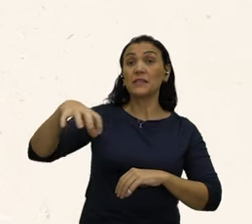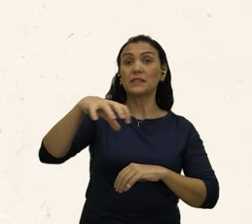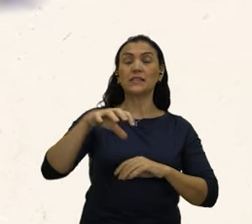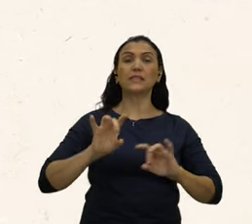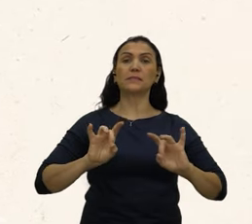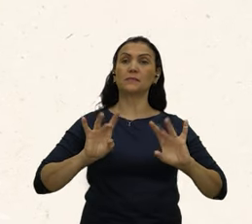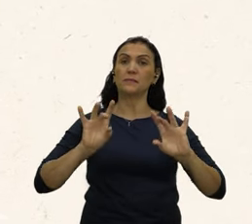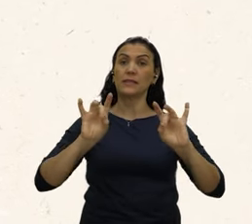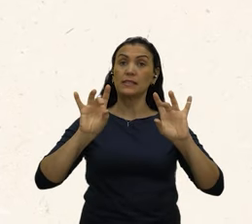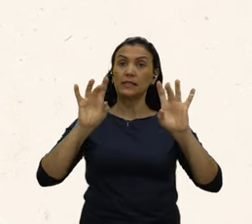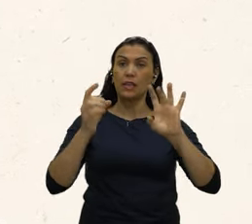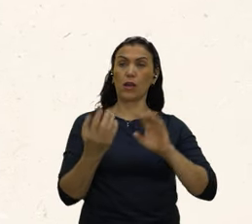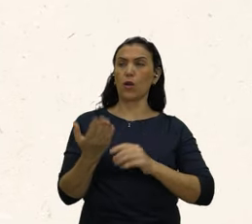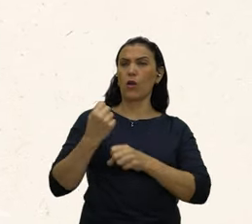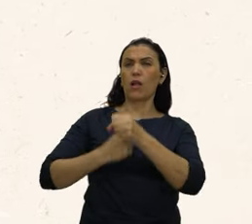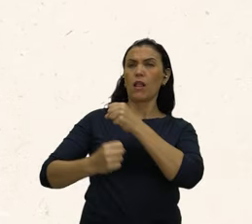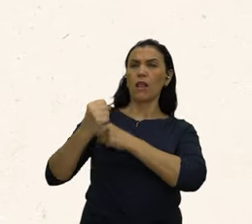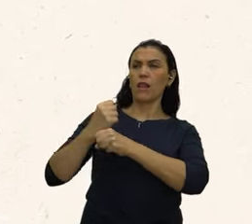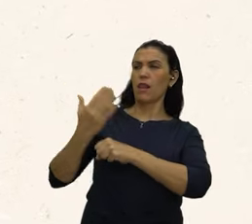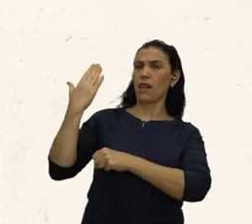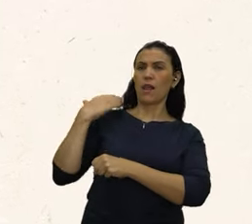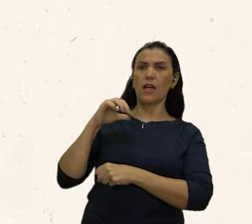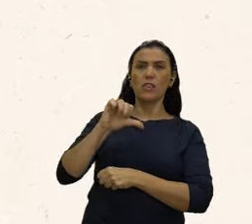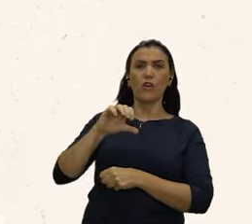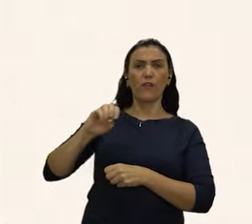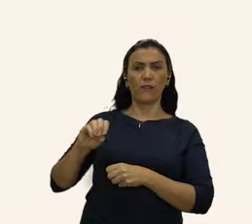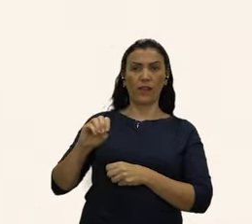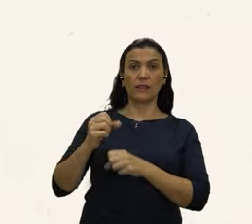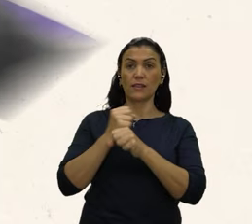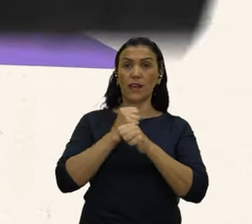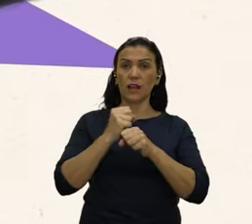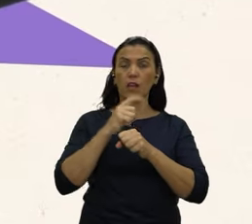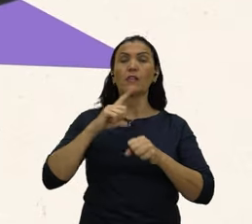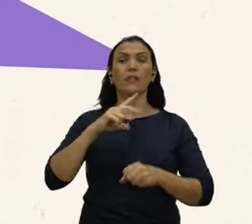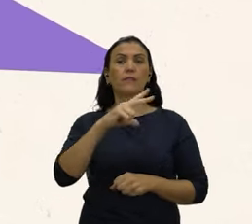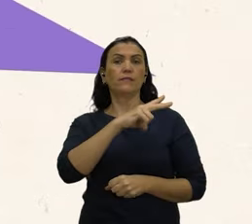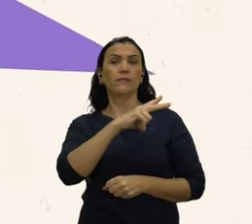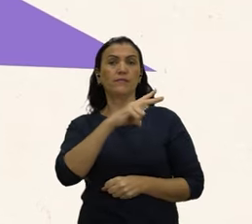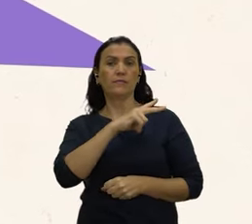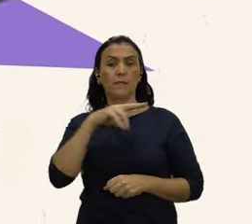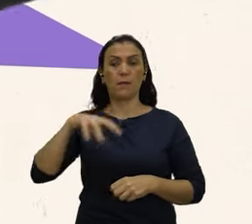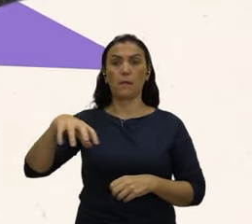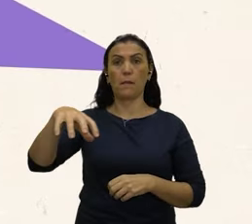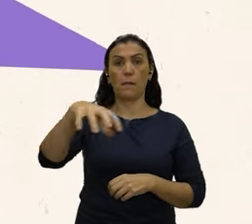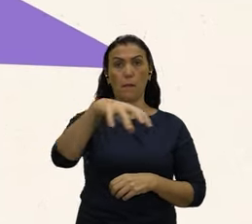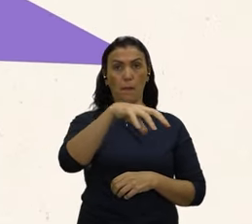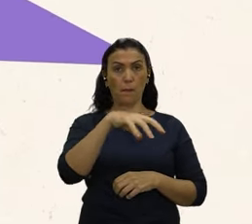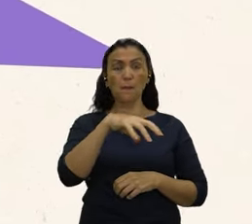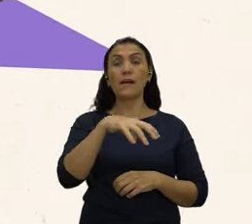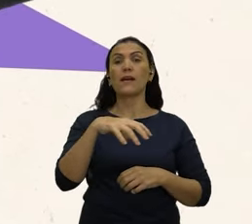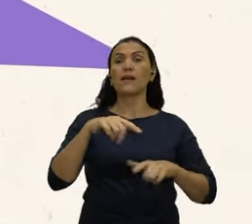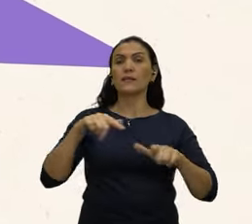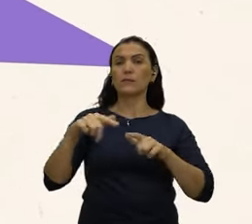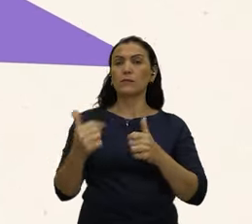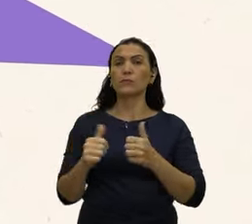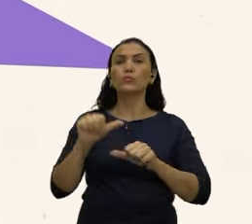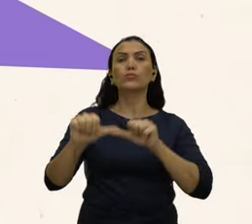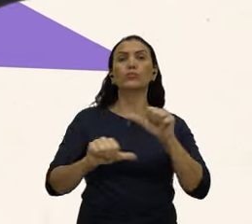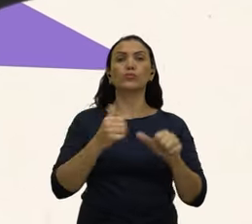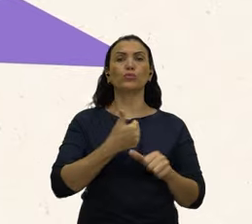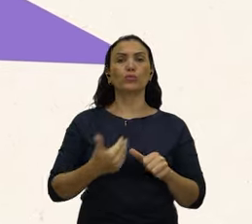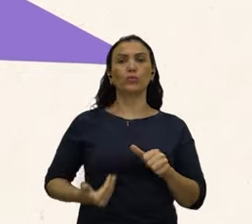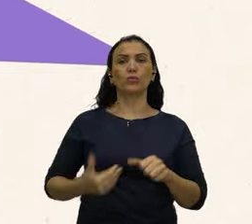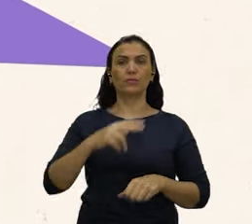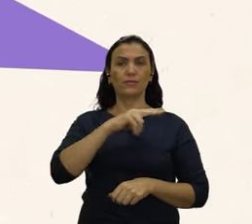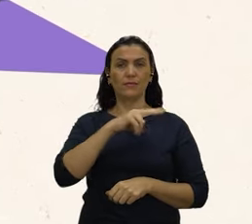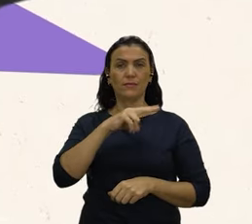autarquias especiais surgiram lá nos anos 90, quando houve uma grande privatização de serviços públicos que precisavam ter sua